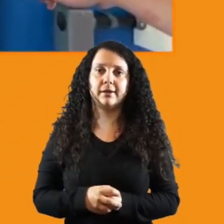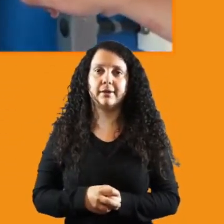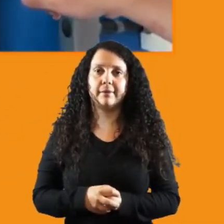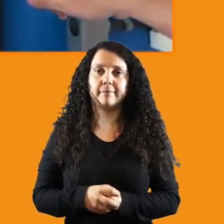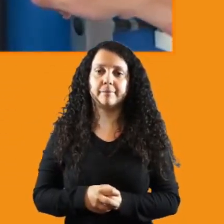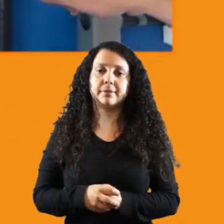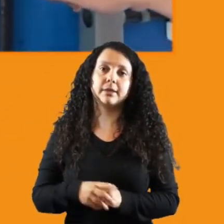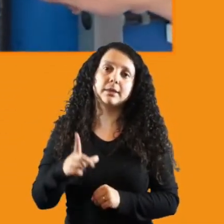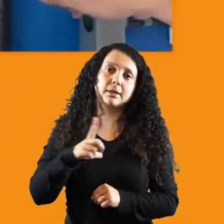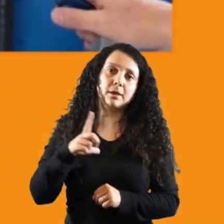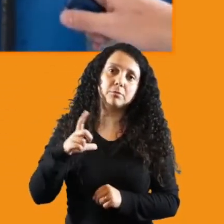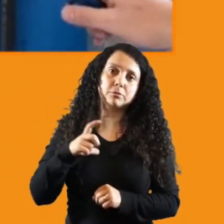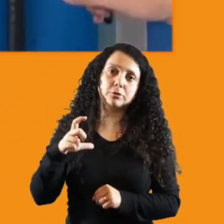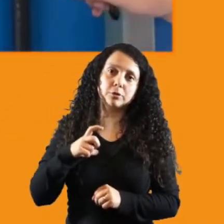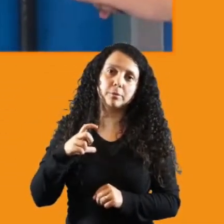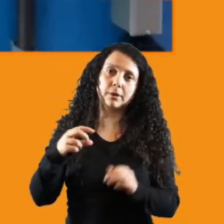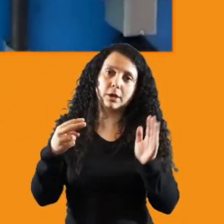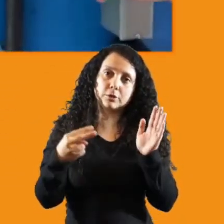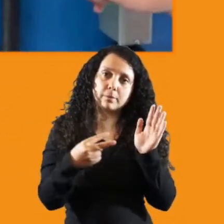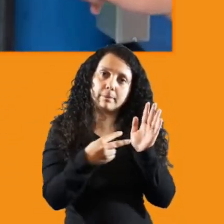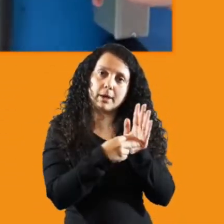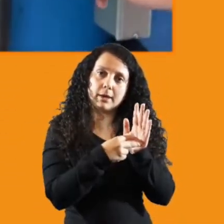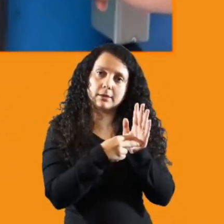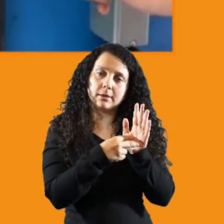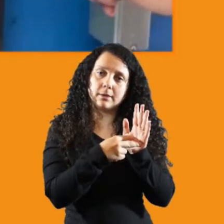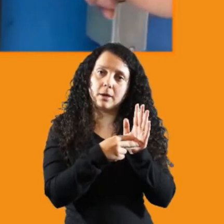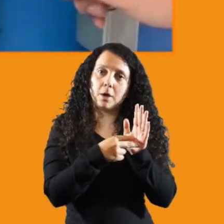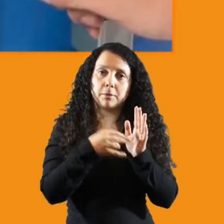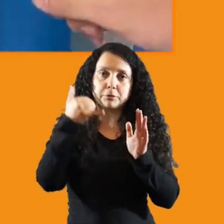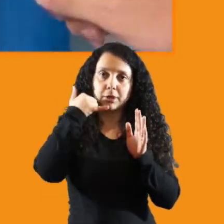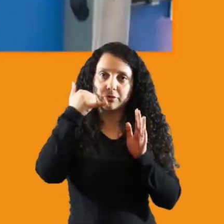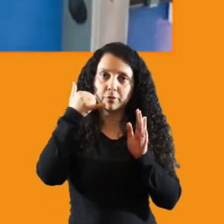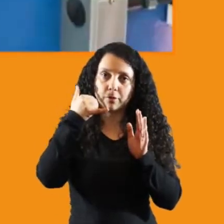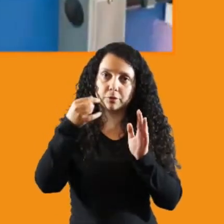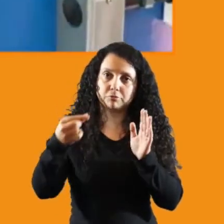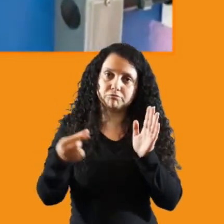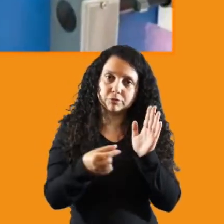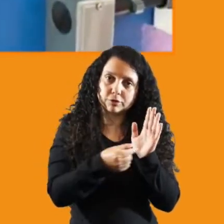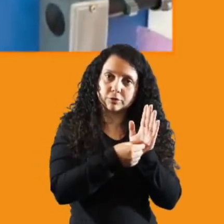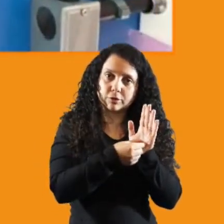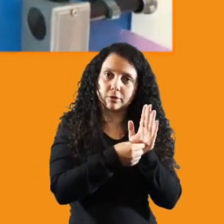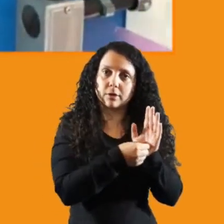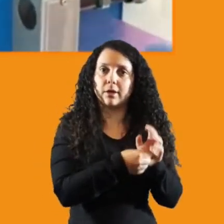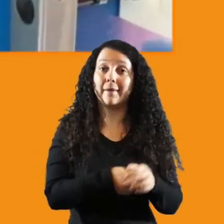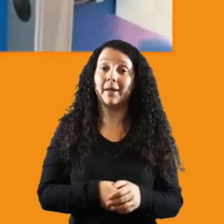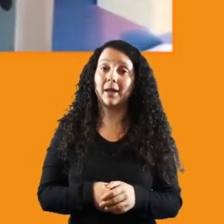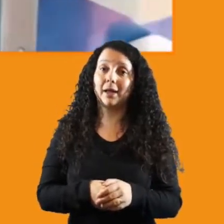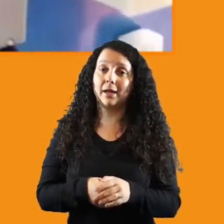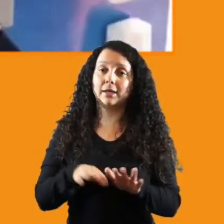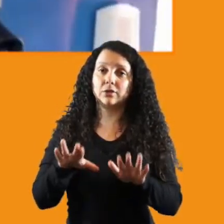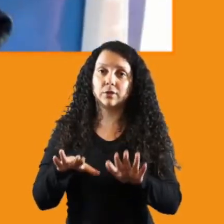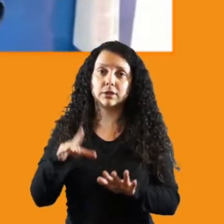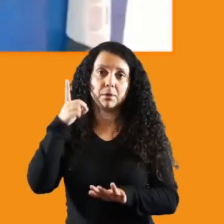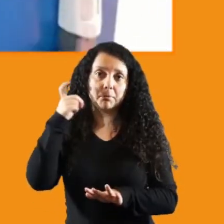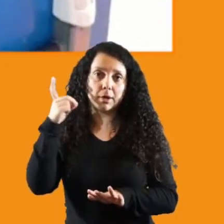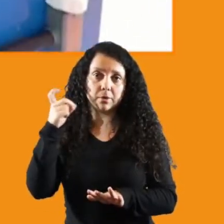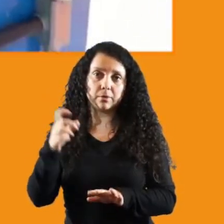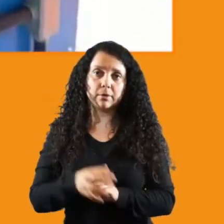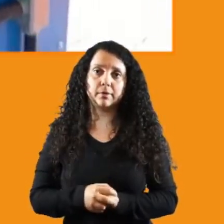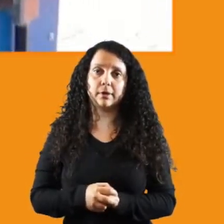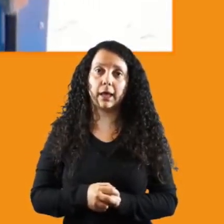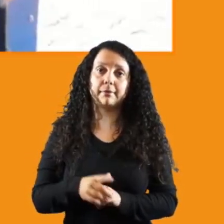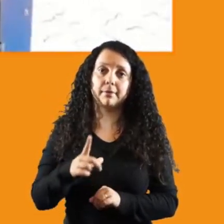nosso telefone aí, né? Que hoje em dia se torna meio complicado. Cuida do barulho. E agora a gente vai ter o nosso sistema de alarme acionando aqui